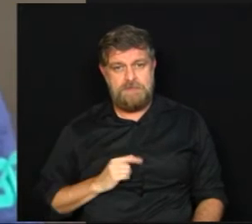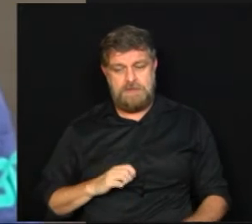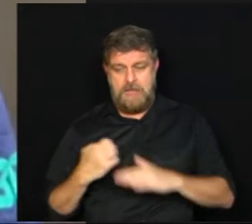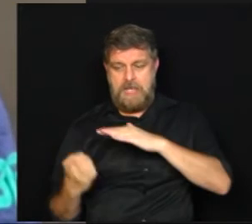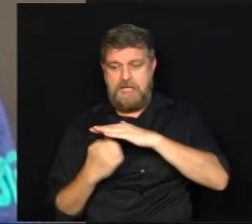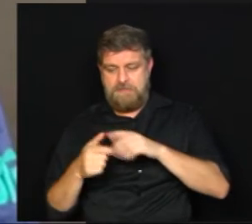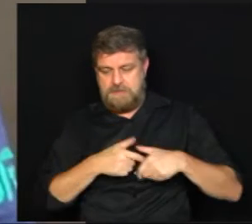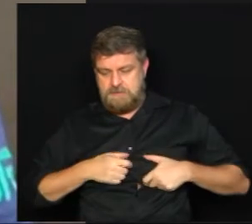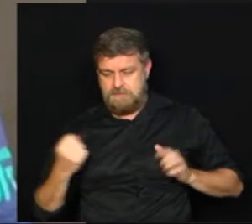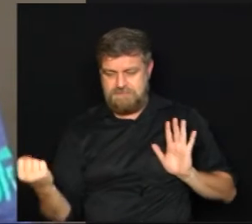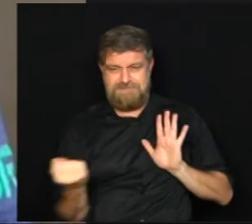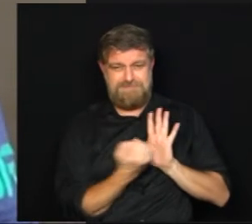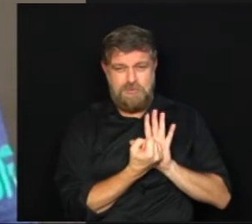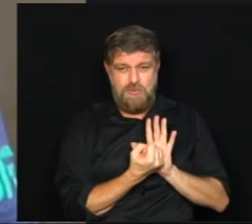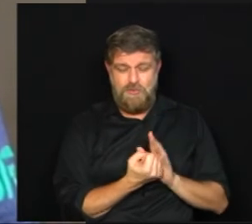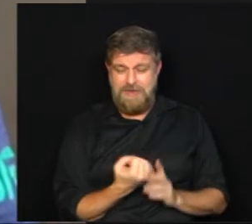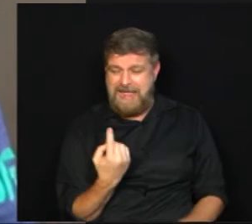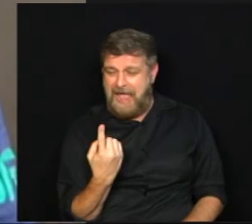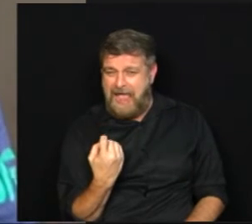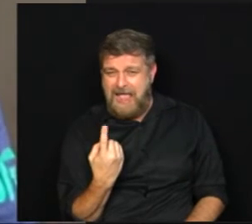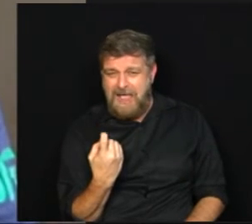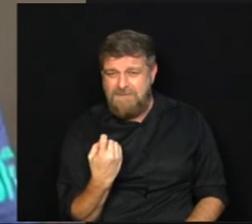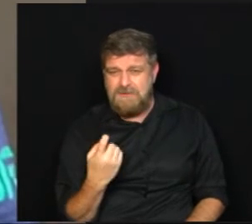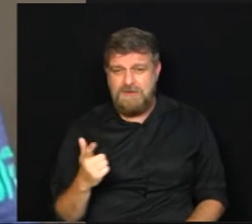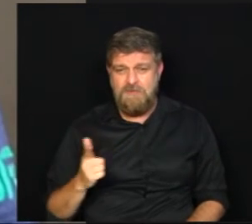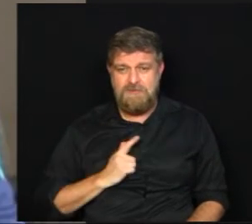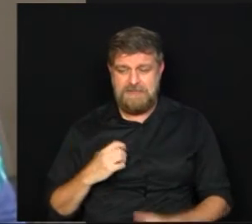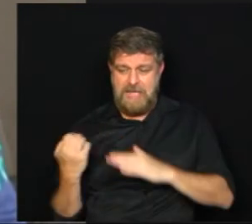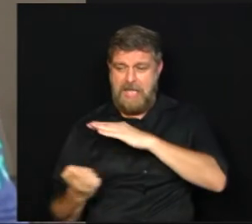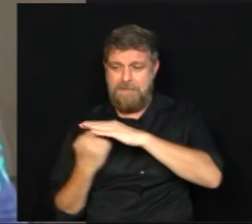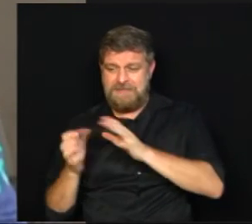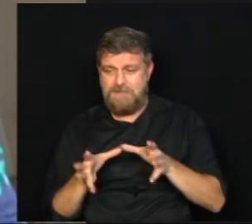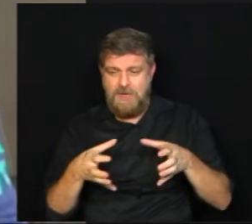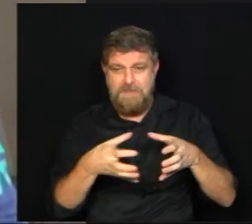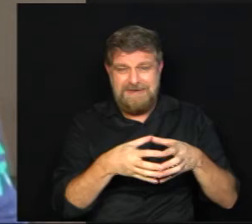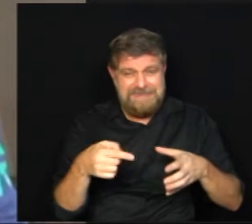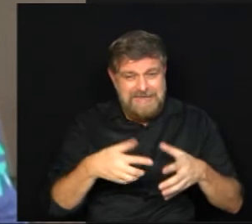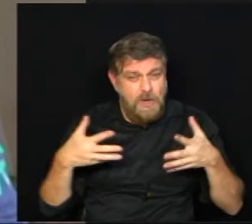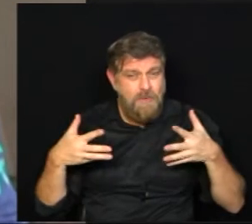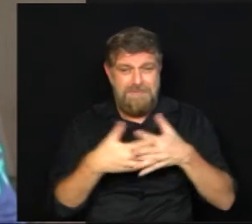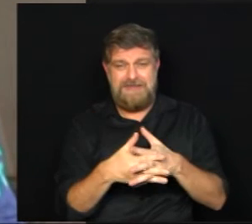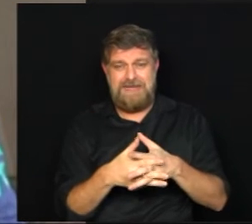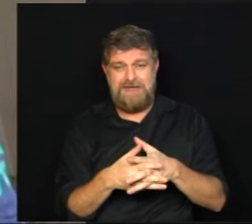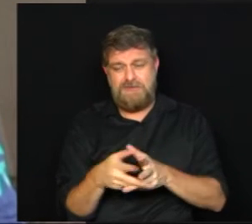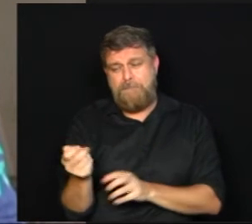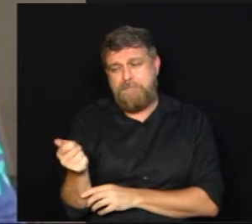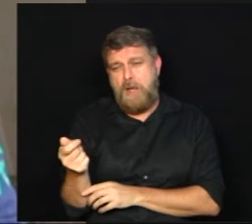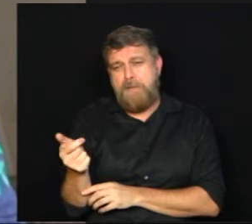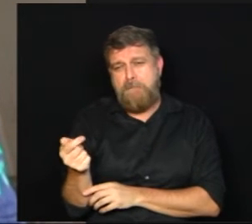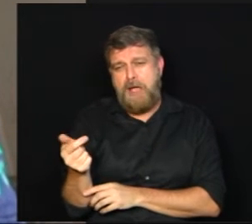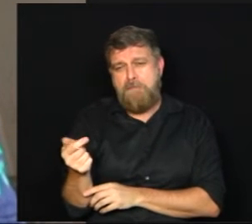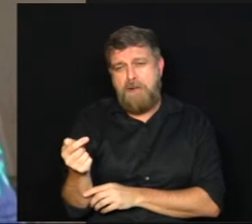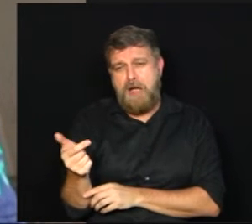patrocínio individual para o atleta ou um patrocínio para uma equipe fica mais complicado. Tá.